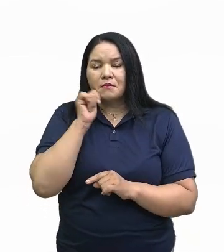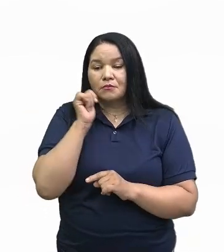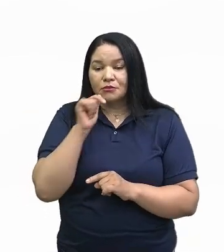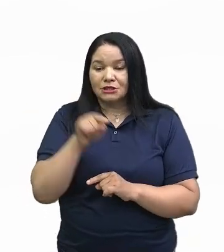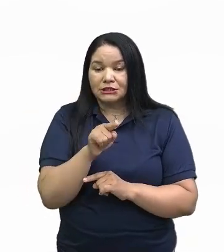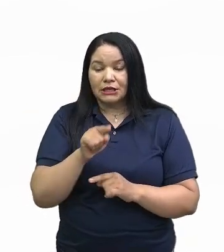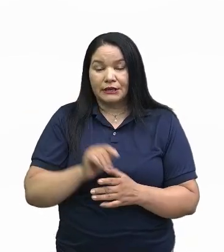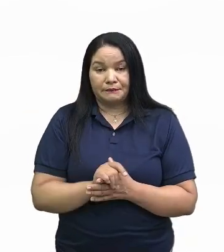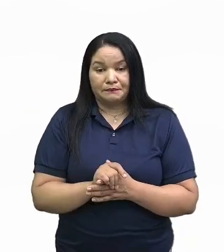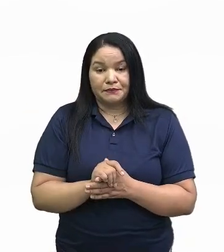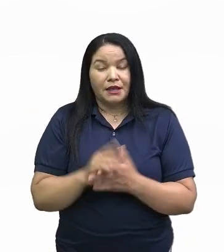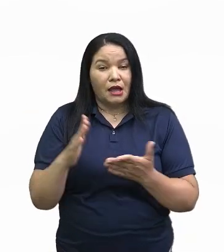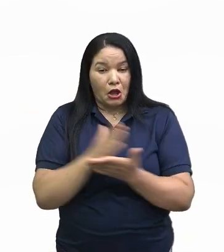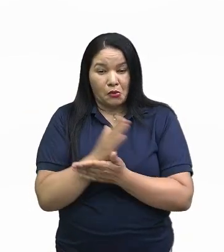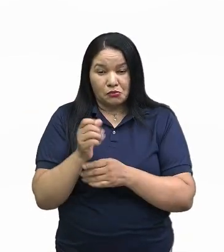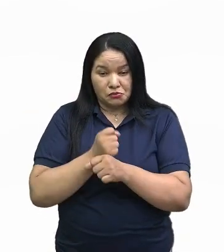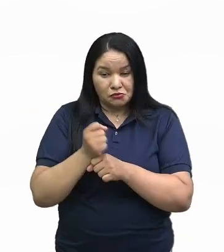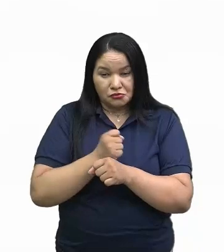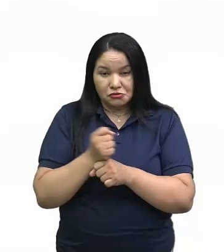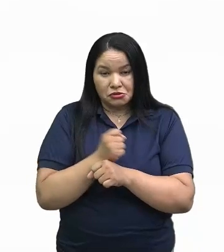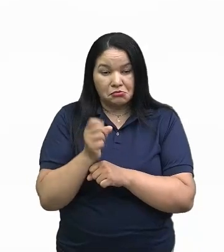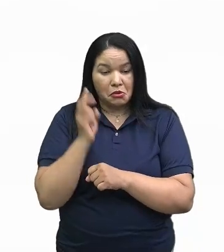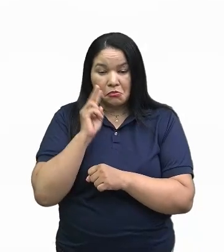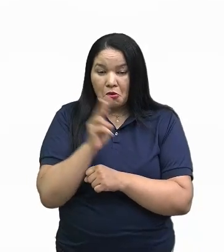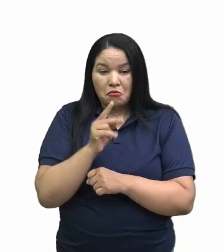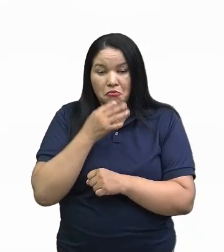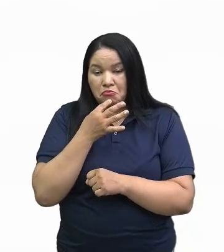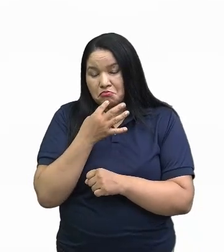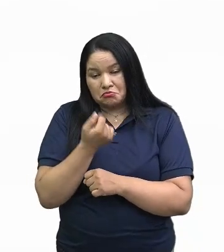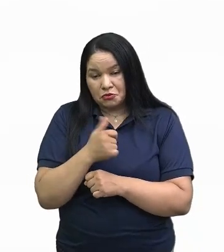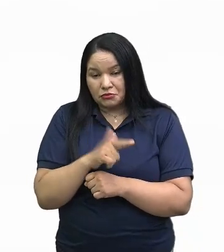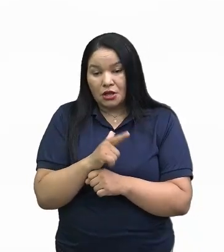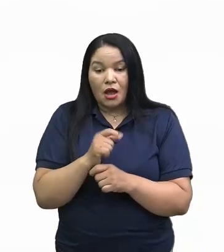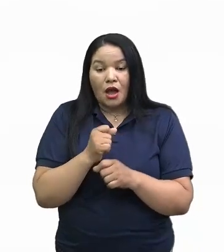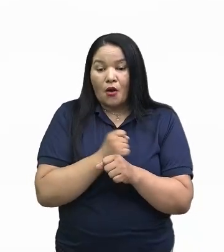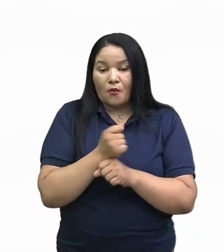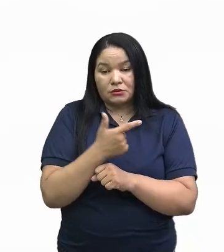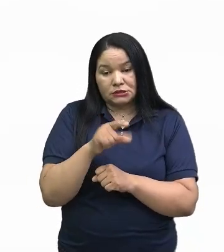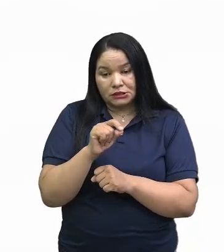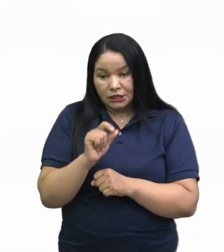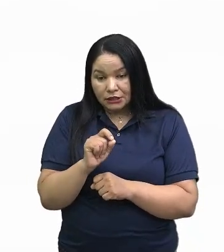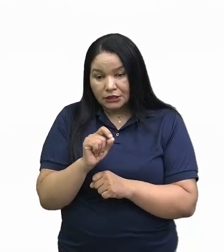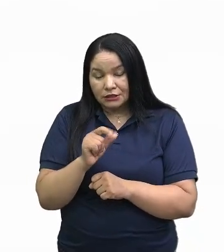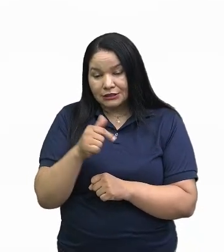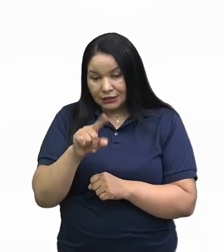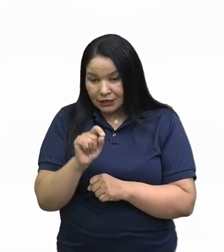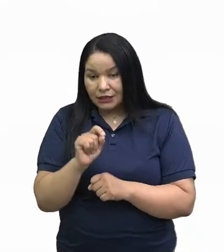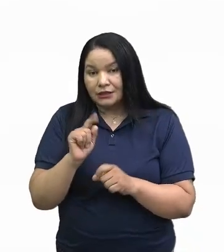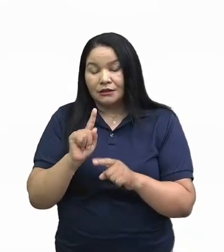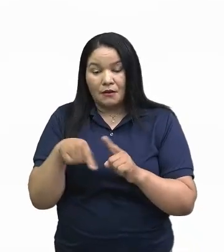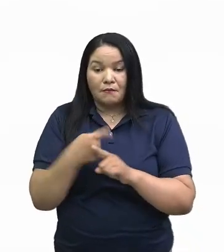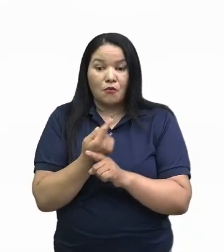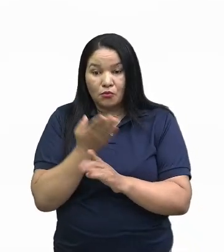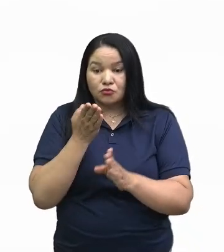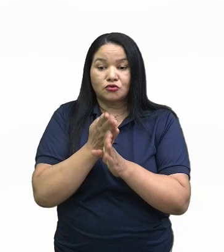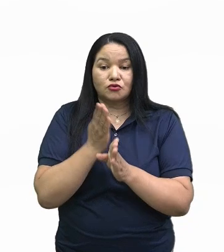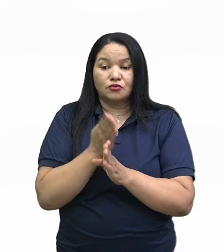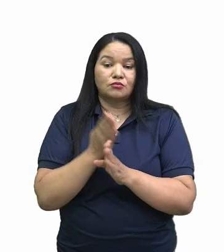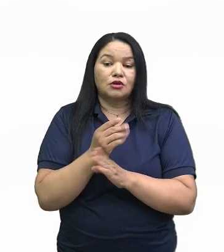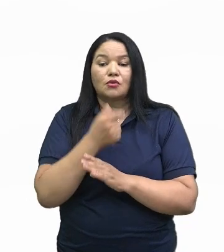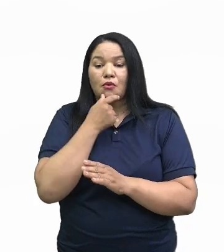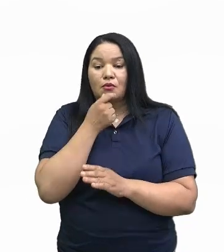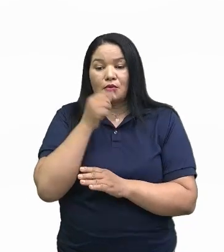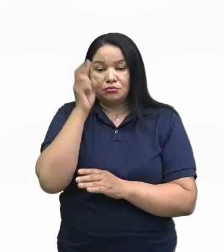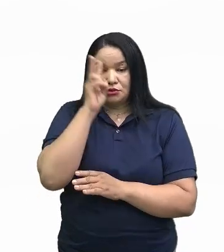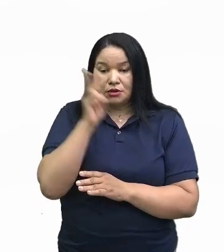relativamente desconhecida até os finais dos anos 70, quando seu trabalho foi redescoberto por historiadores de arte